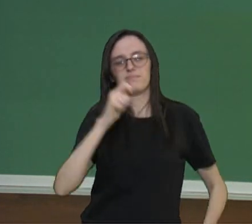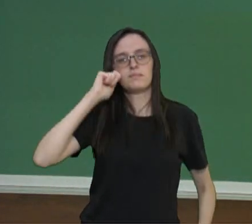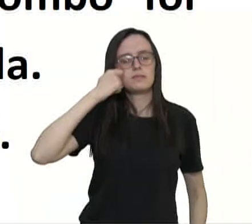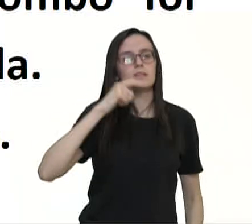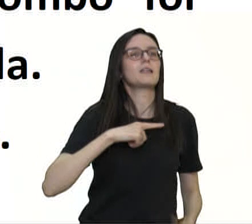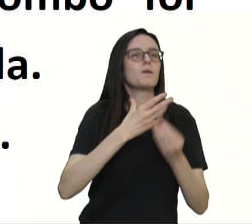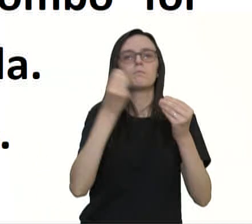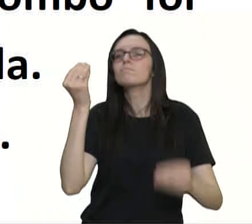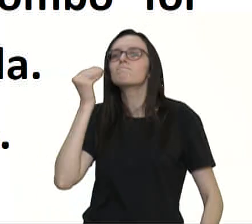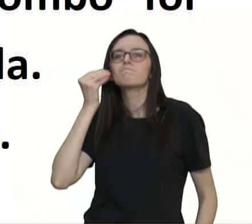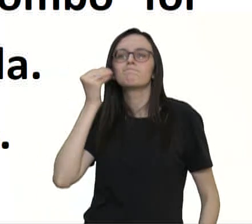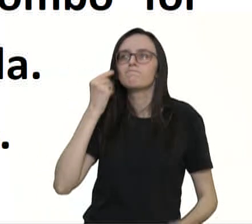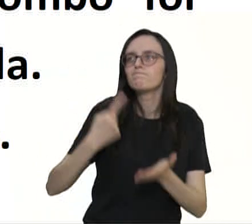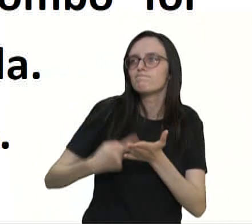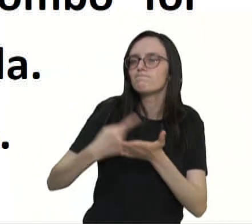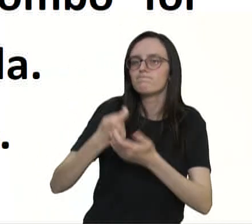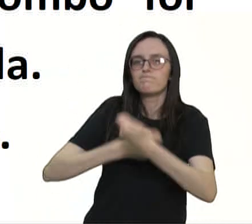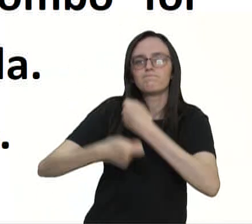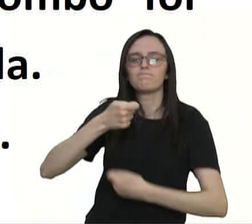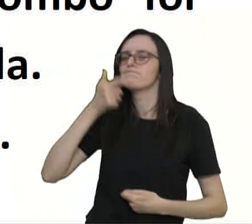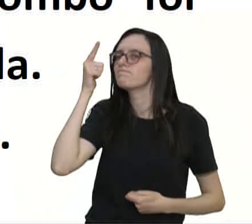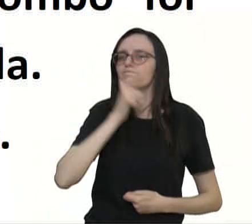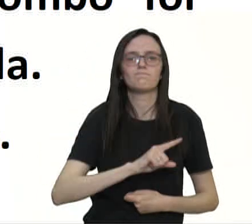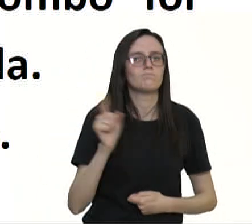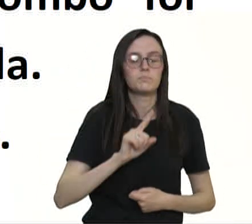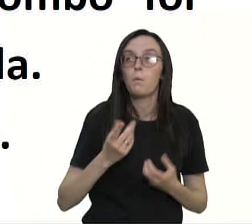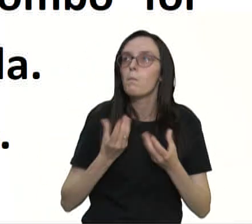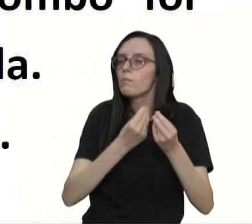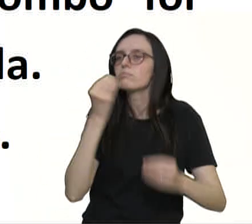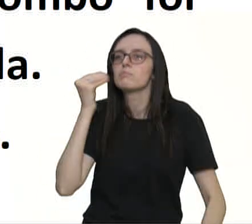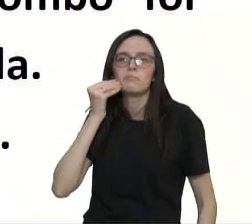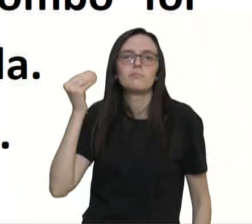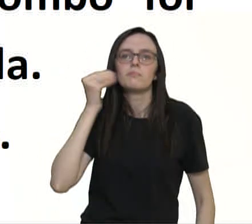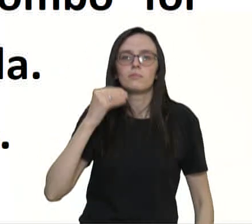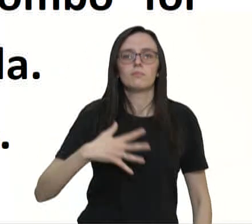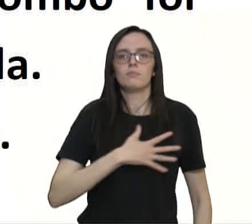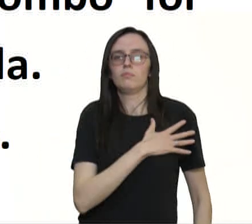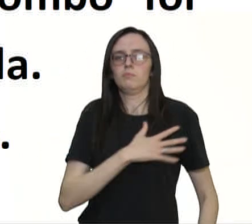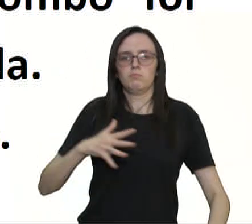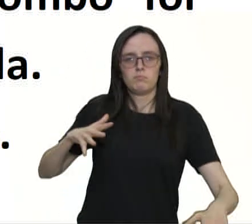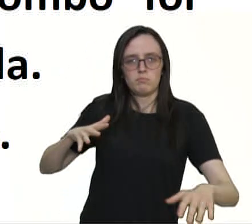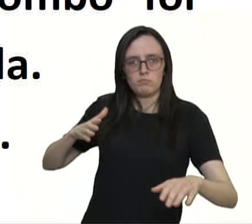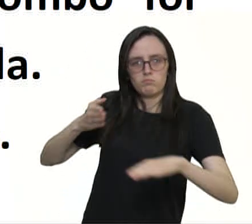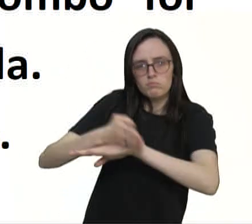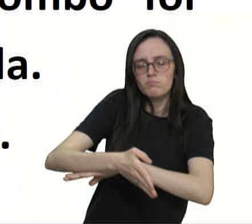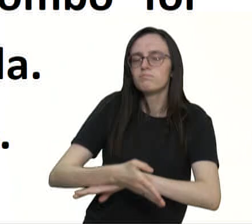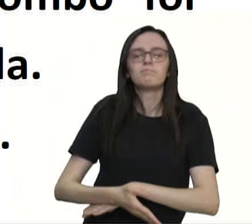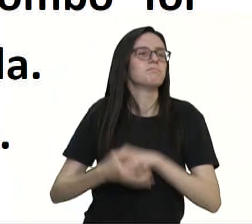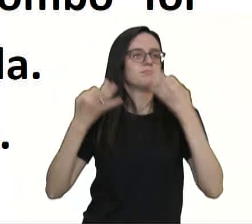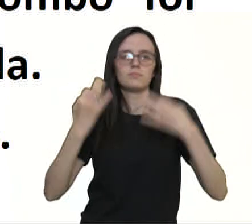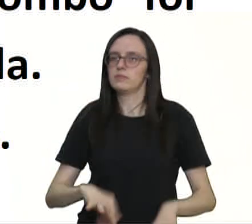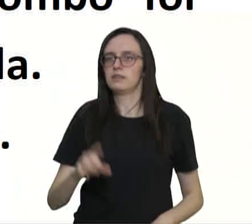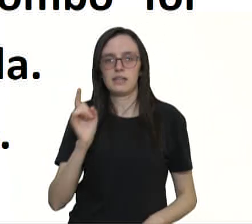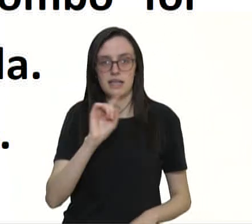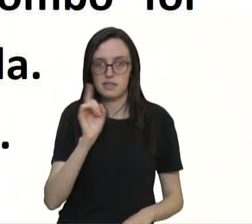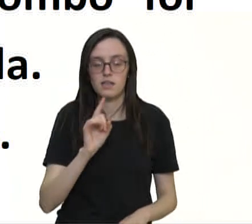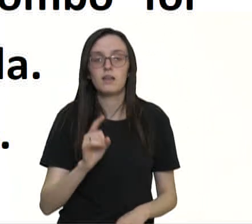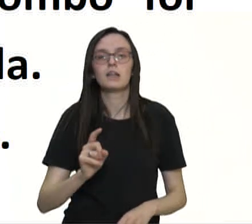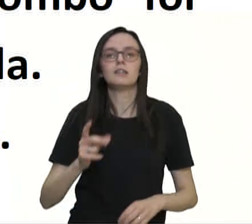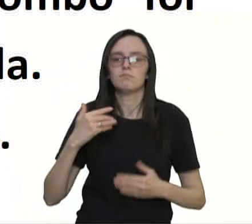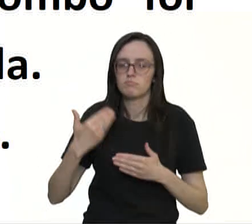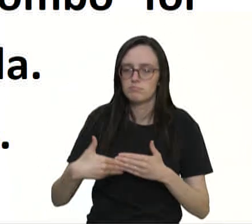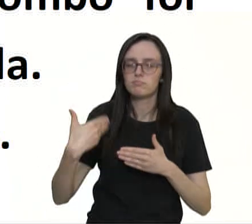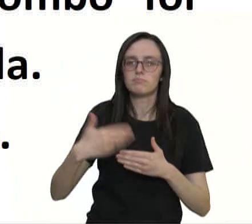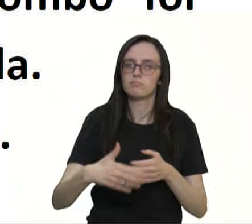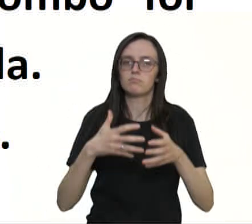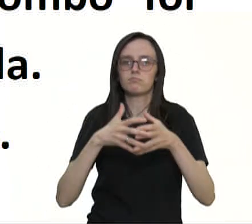muitas tentativas, de acordo com como eu falei, sem sucesso. Muitas tentativas militares de invasão, sem sucesso. Então, a cada vez mais